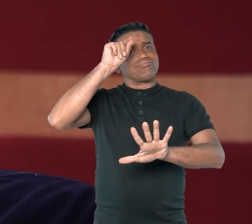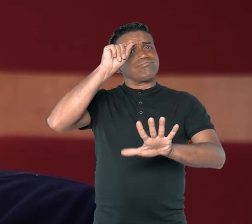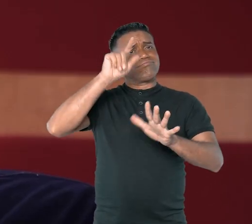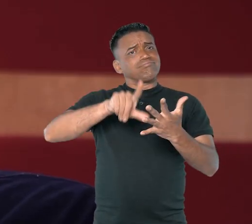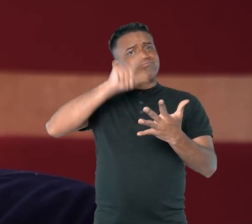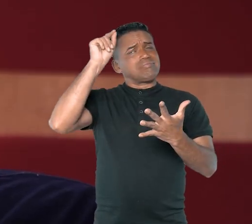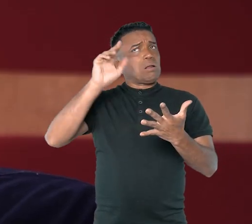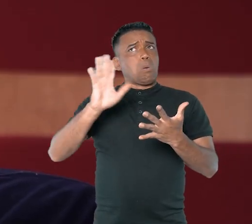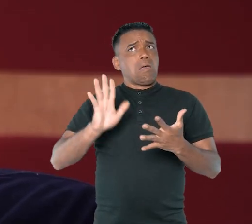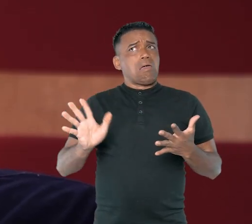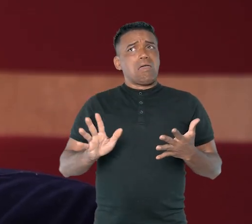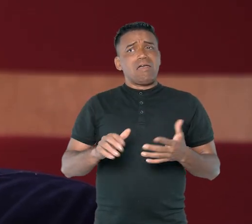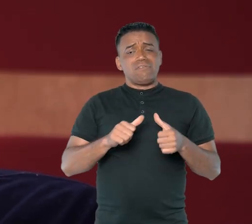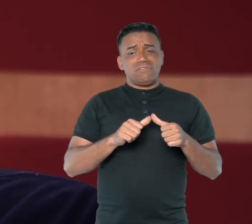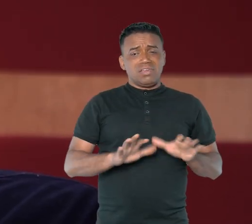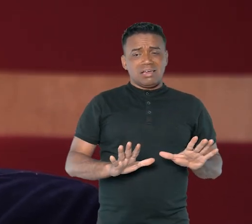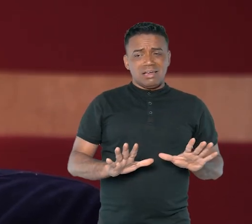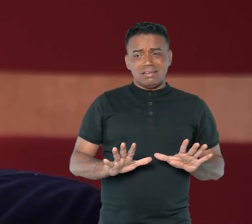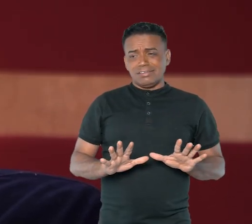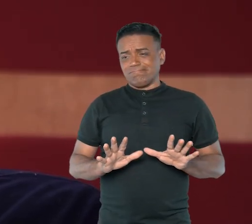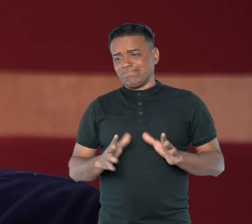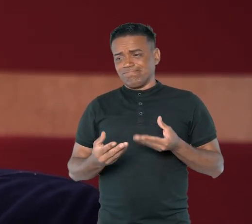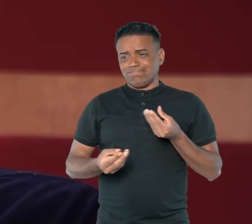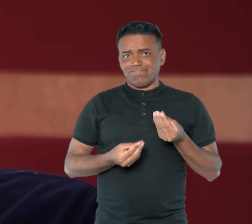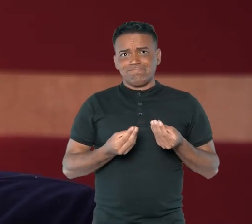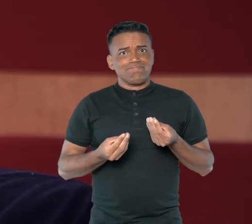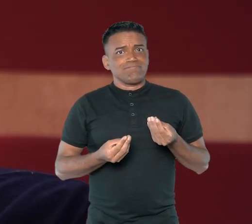coisa de logística. Fica-se um ponto de